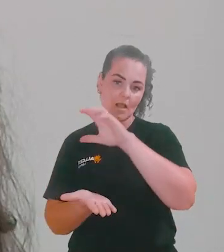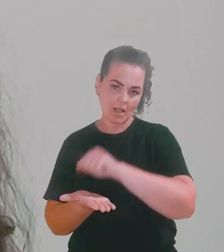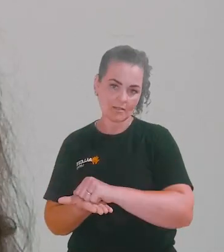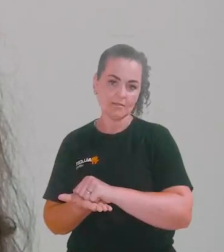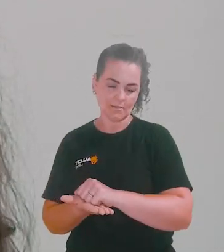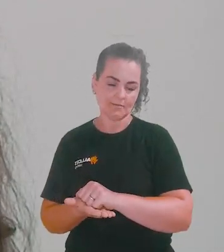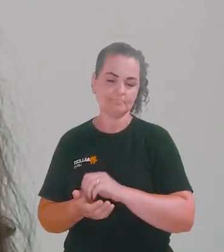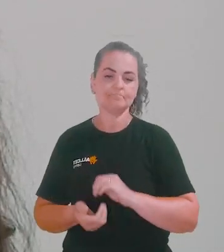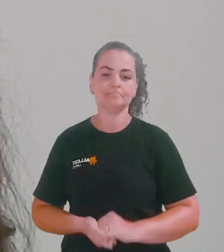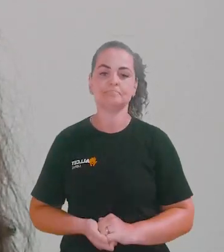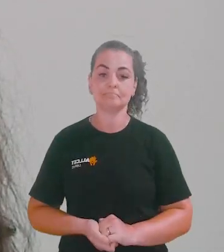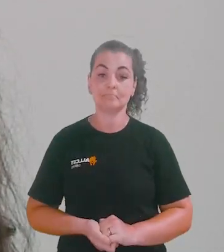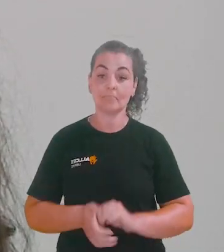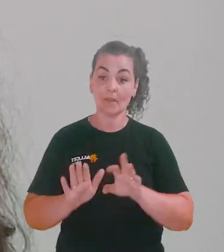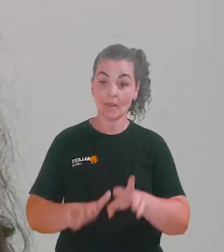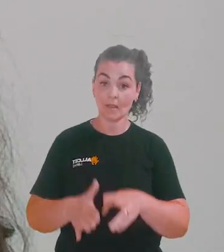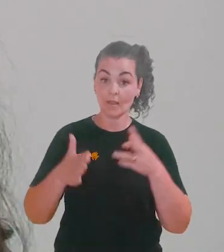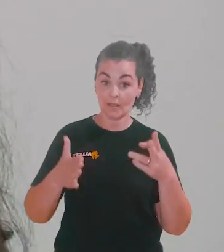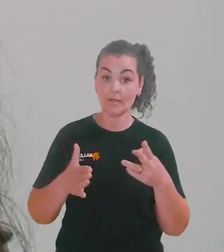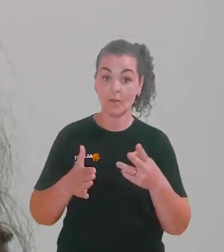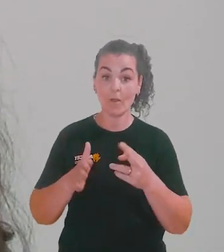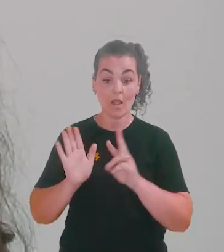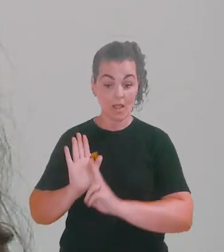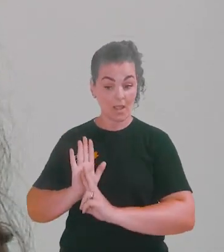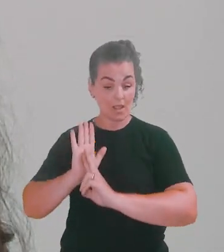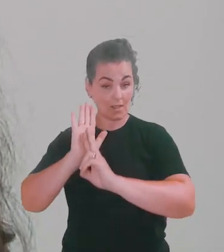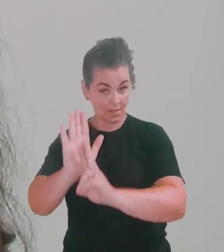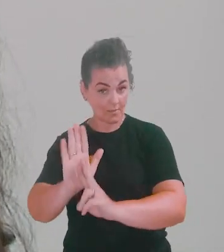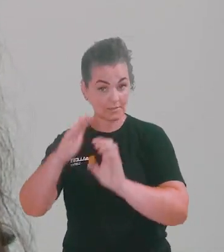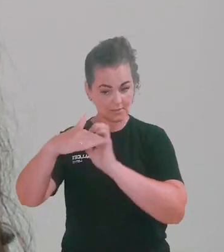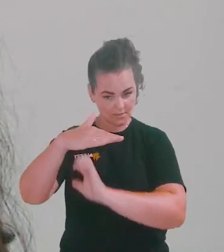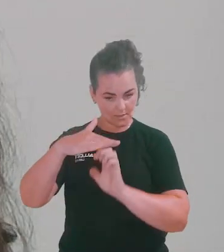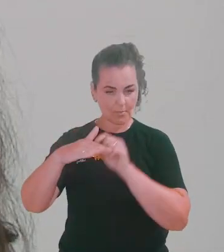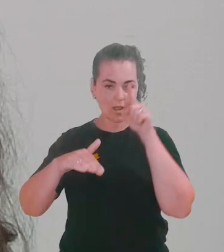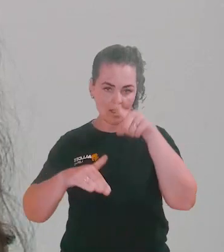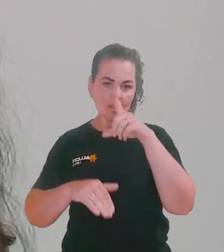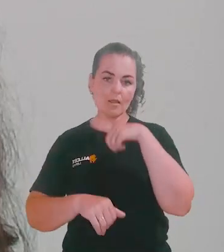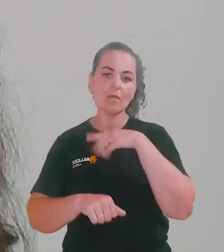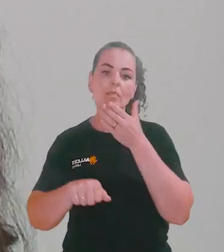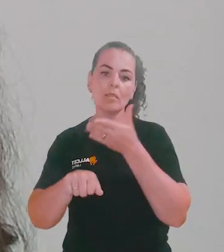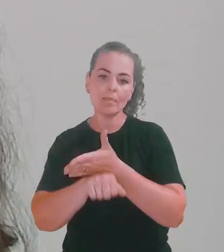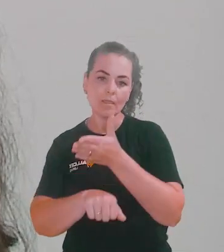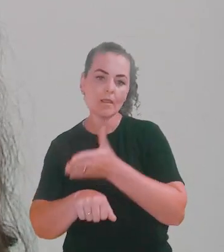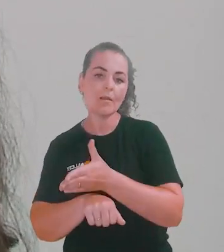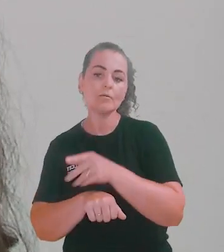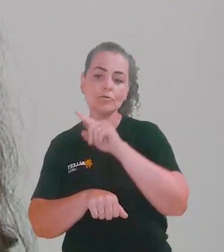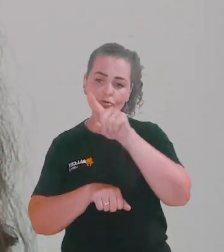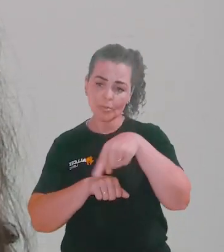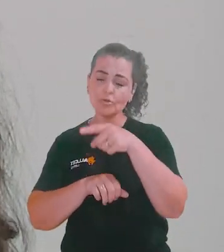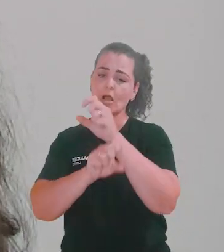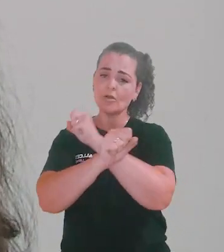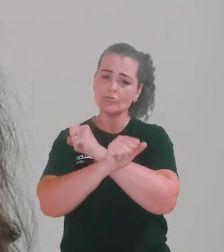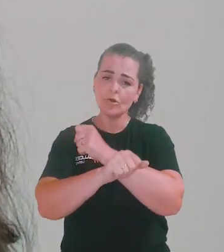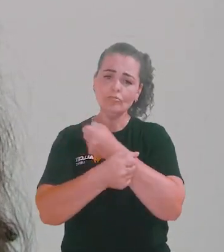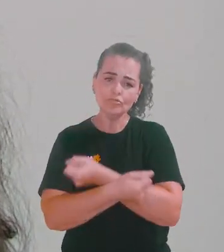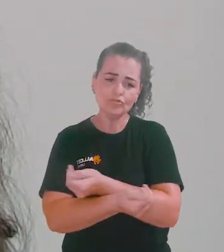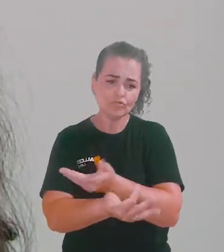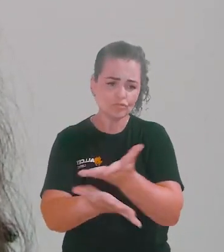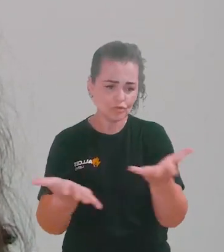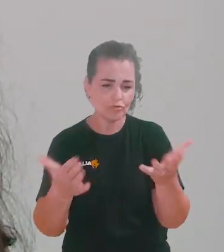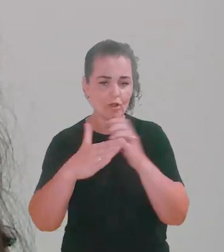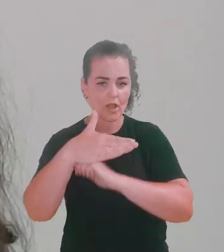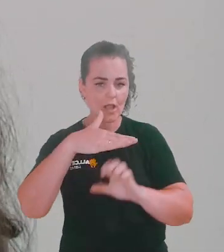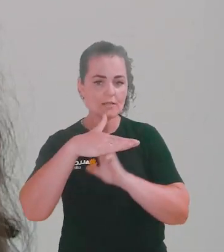as empresas nucleadas. Então, geralmente, quem representa a empresa dentro do núcleo participa dessa capacitação e aí leva o case, a